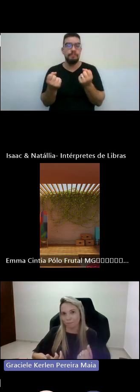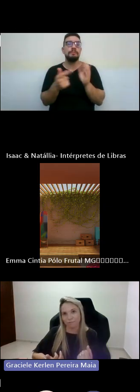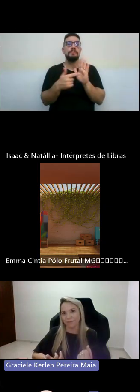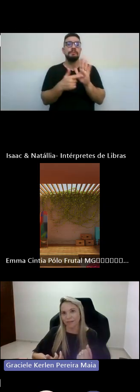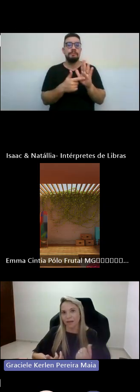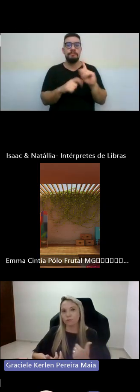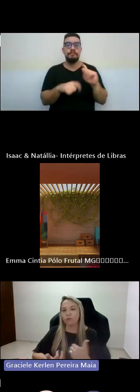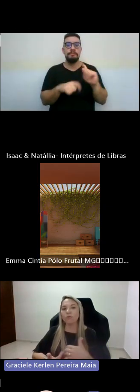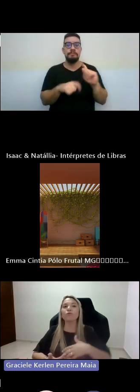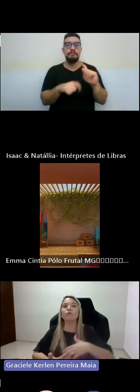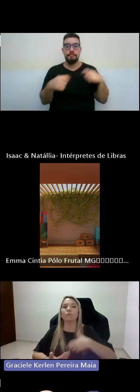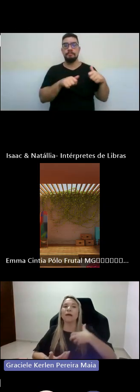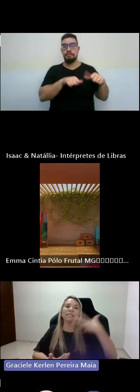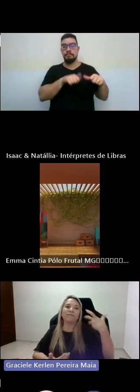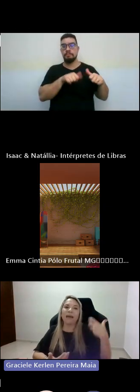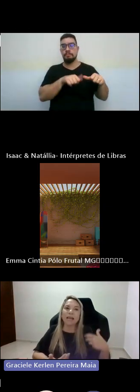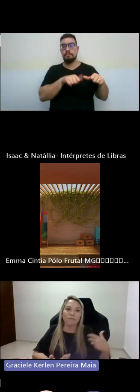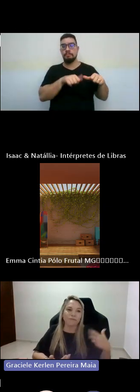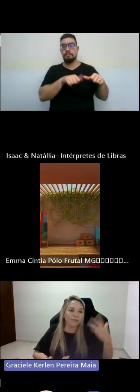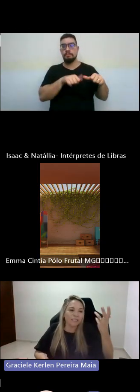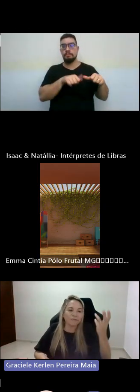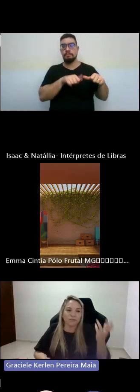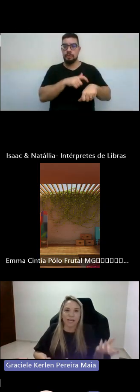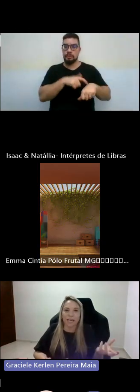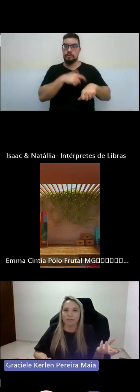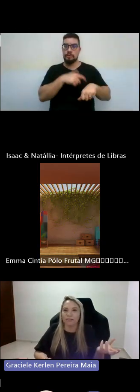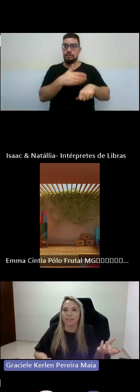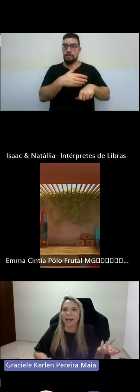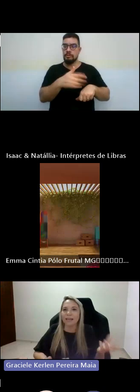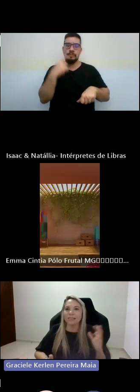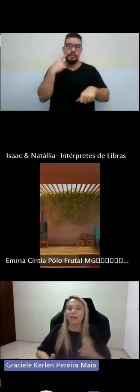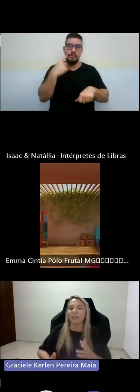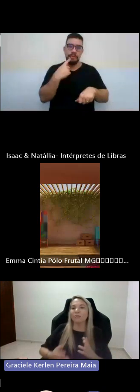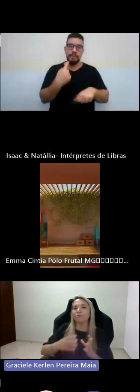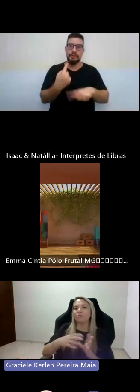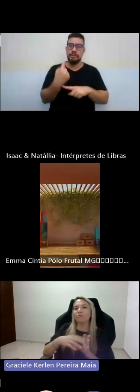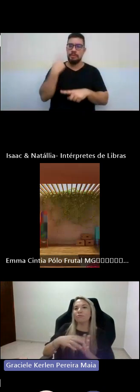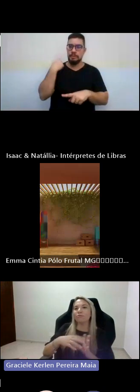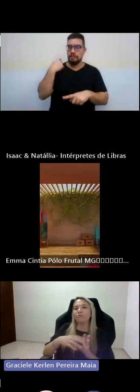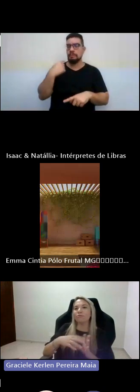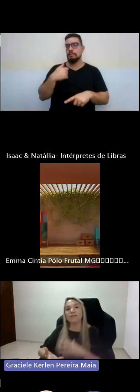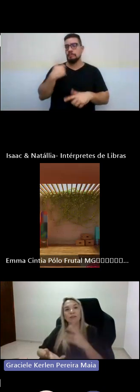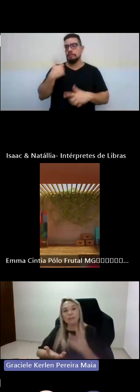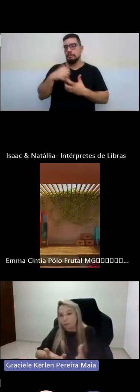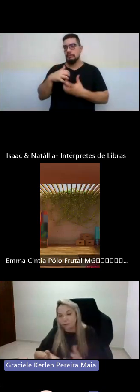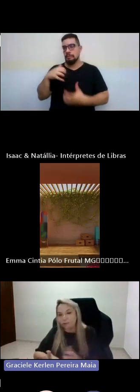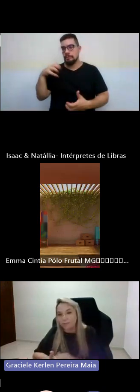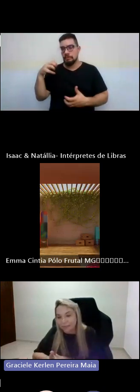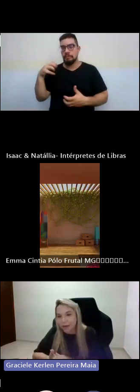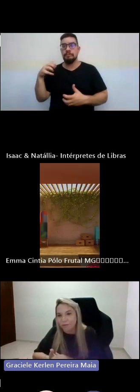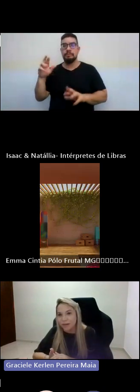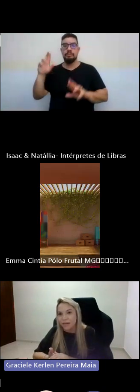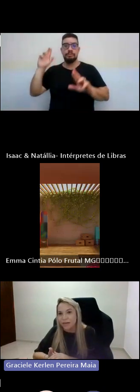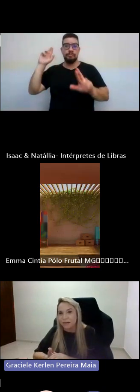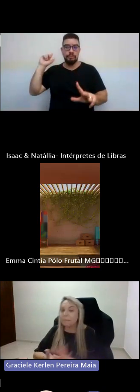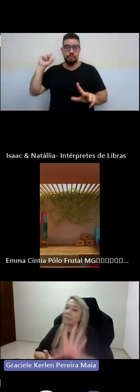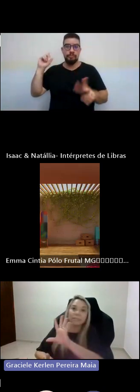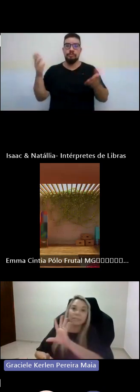o tempo. O surdo mais velho fazia um jeito de sinais e o surdo jovem hoje faz outro